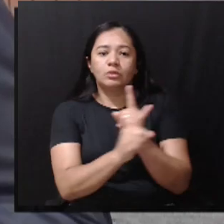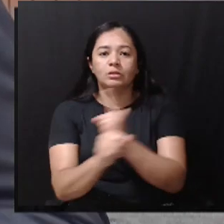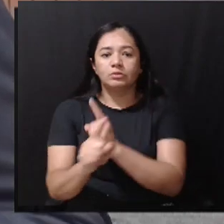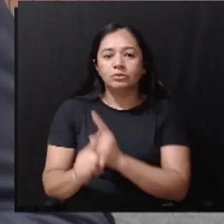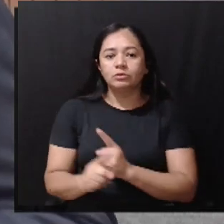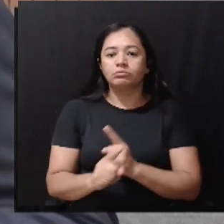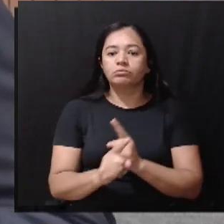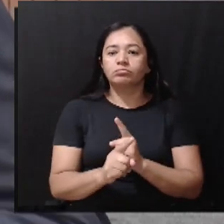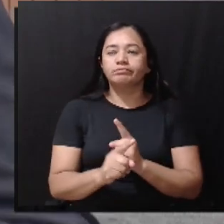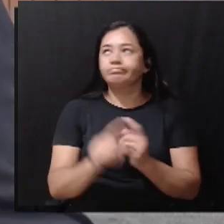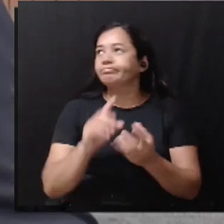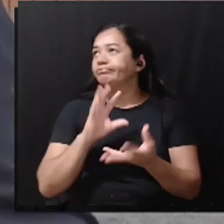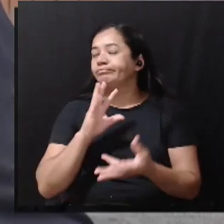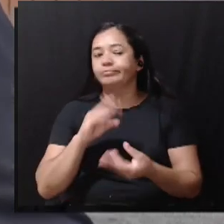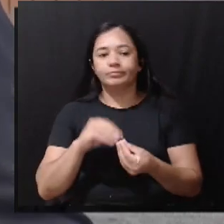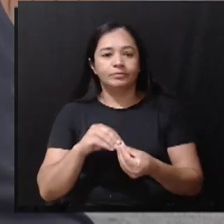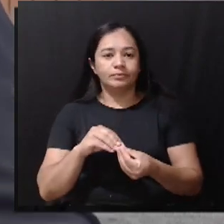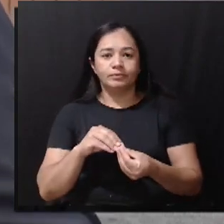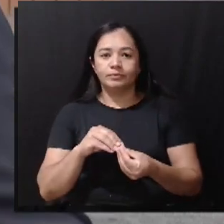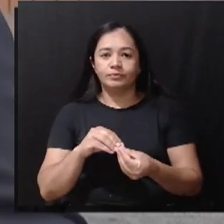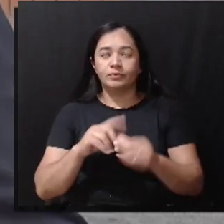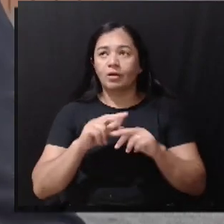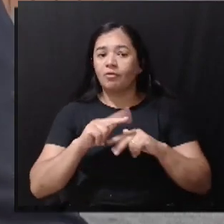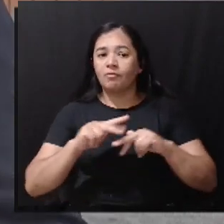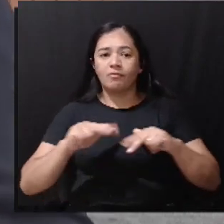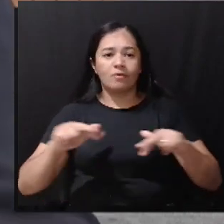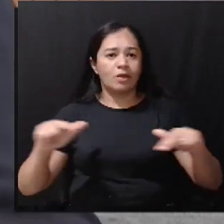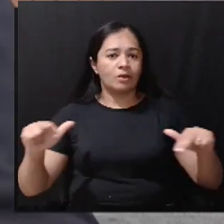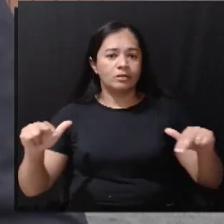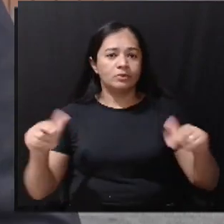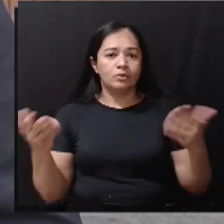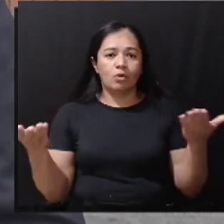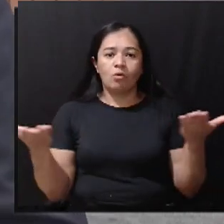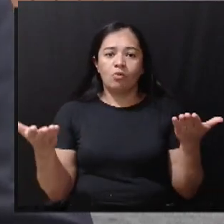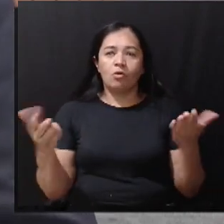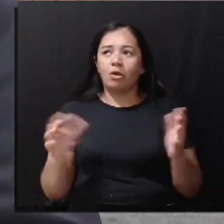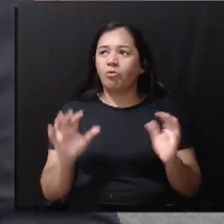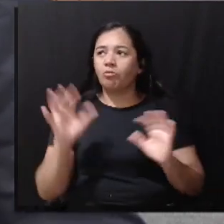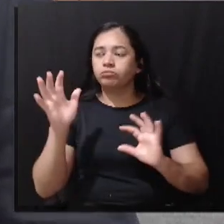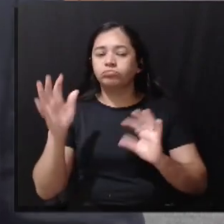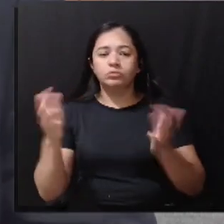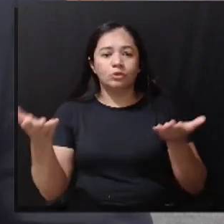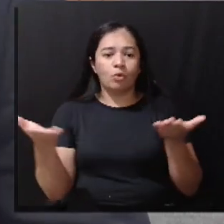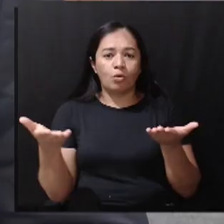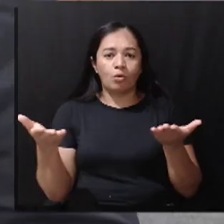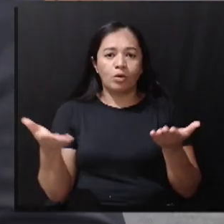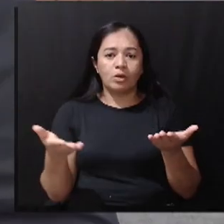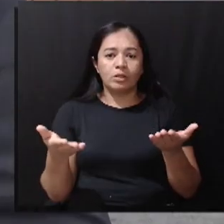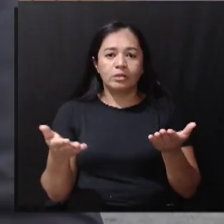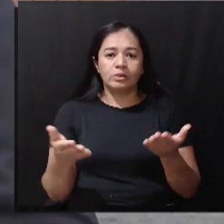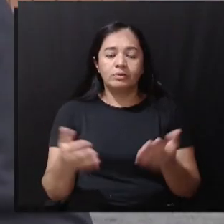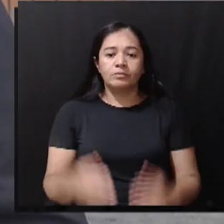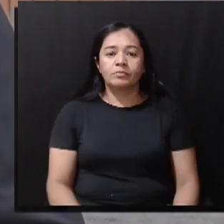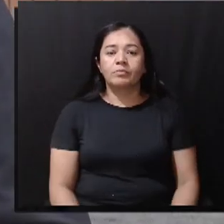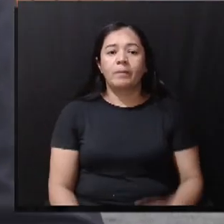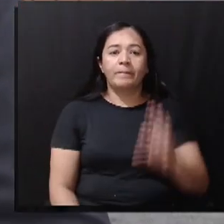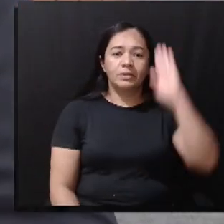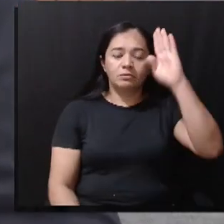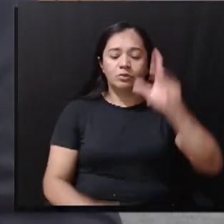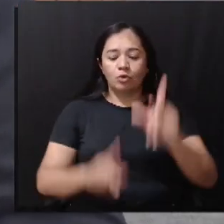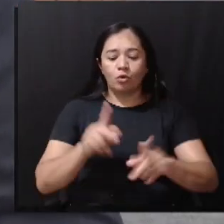enfim, de várias, hoje, situações que acometem sobremaneira a população aqui em